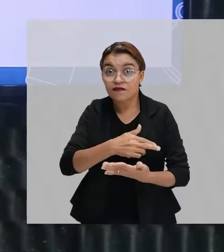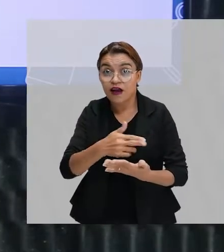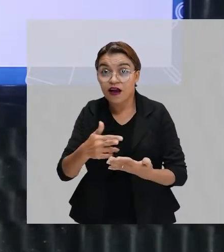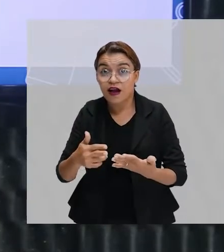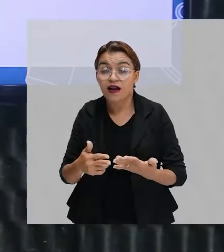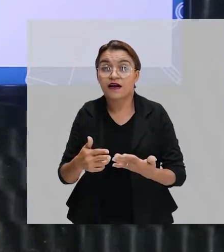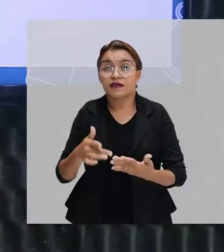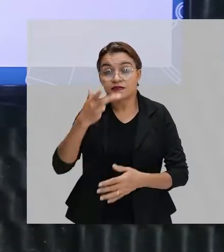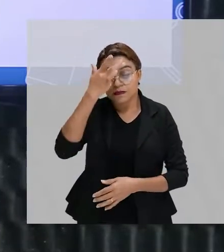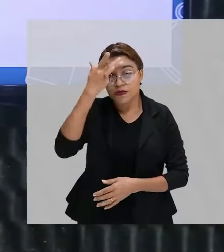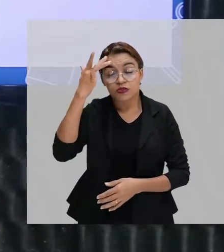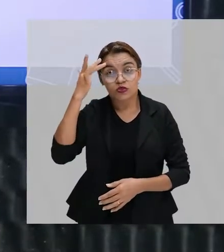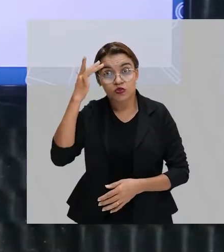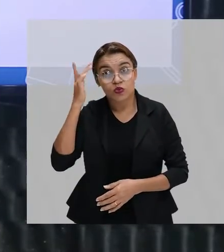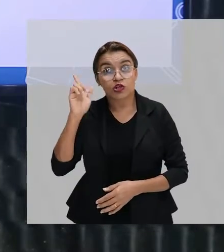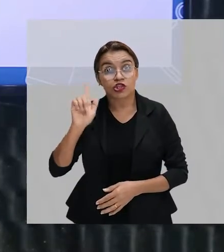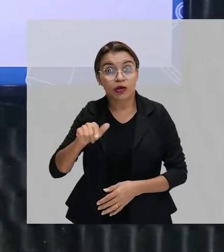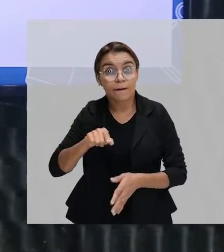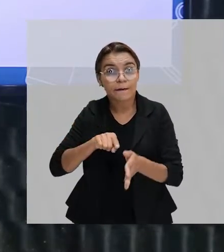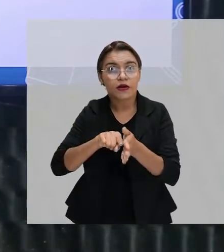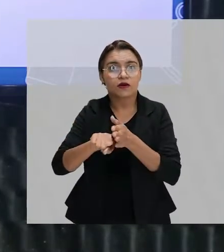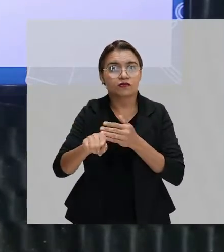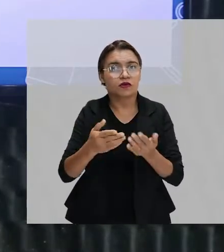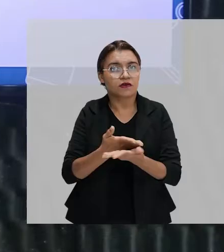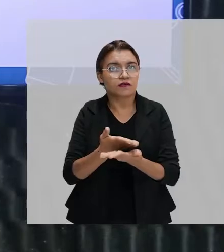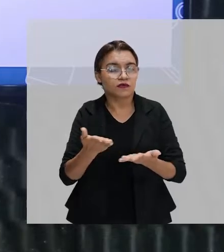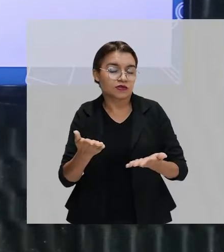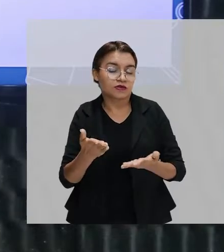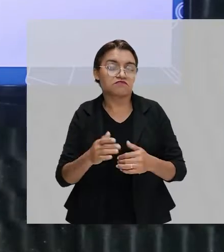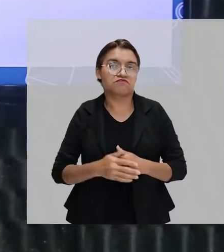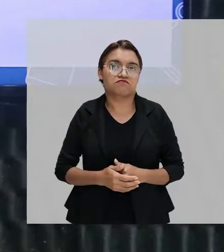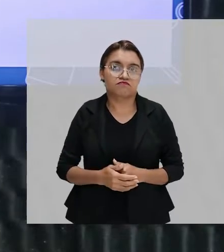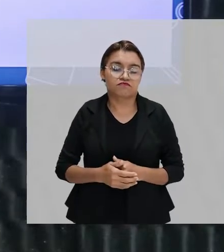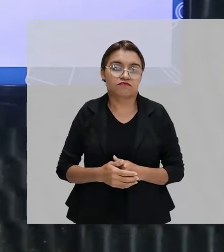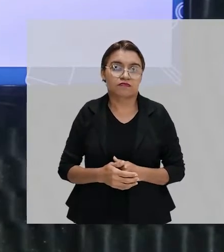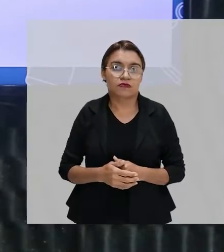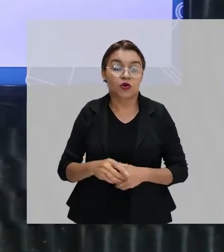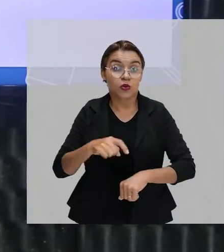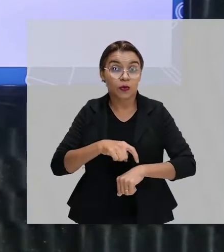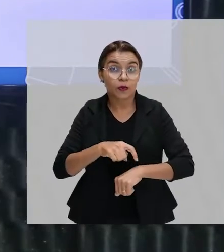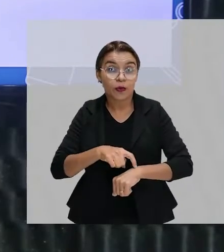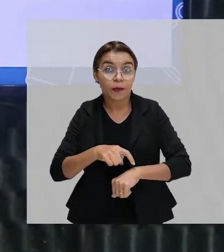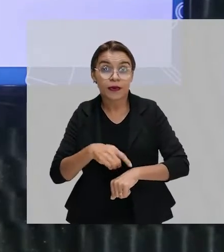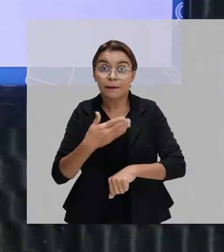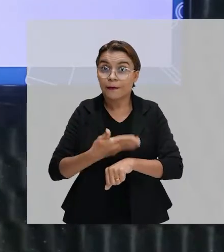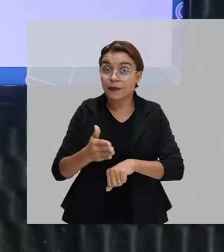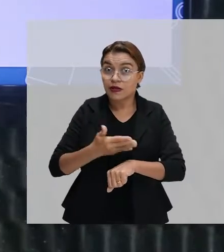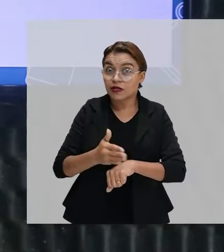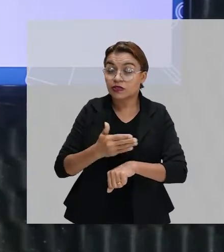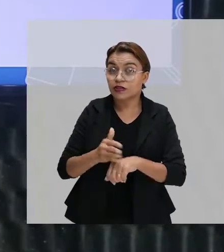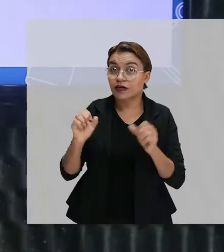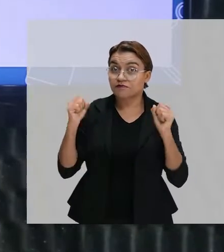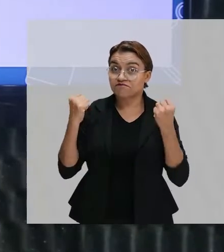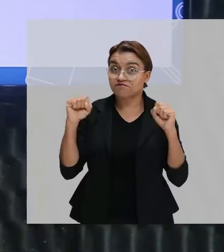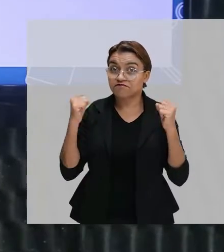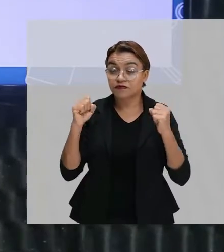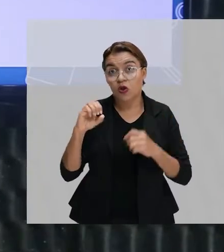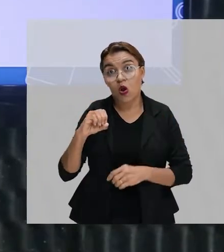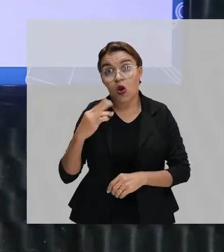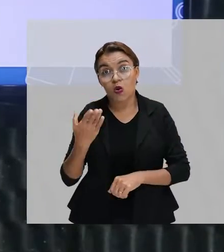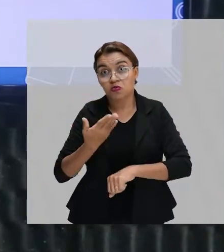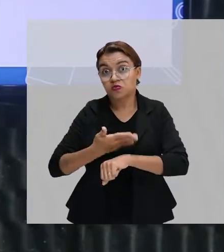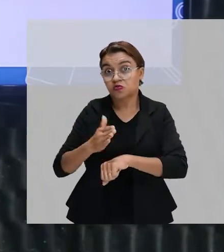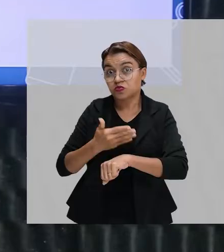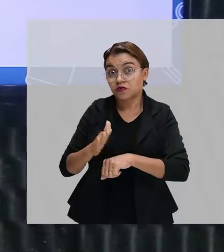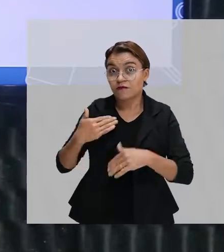a vocês ou talvez até vocês mesmos e quando foram praticar algum tipo de atividade física ou de exercício